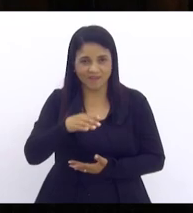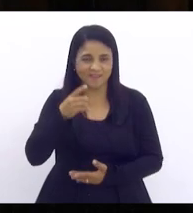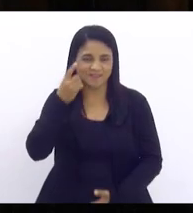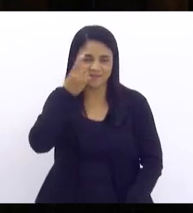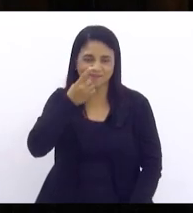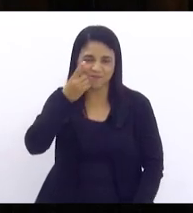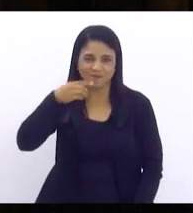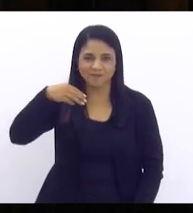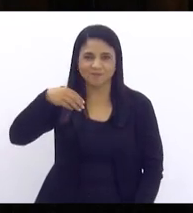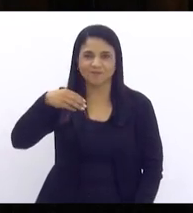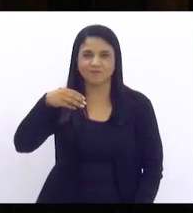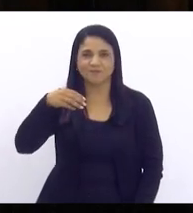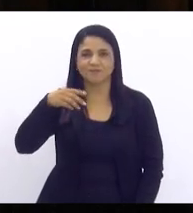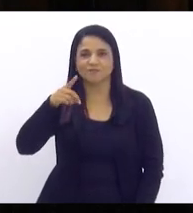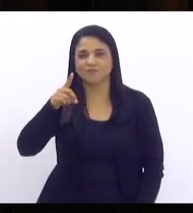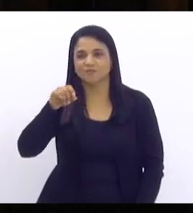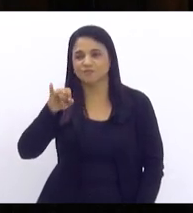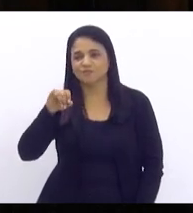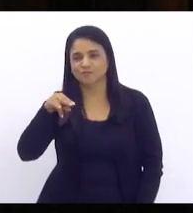Um cara...